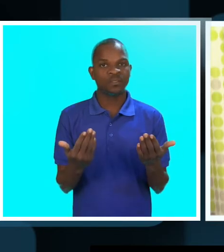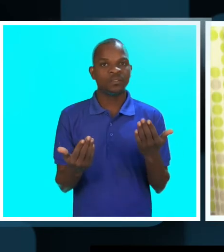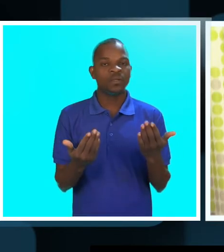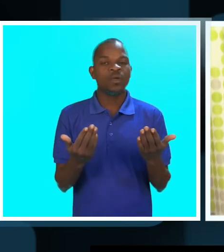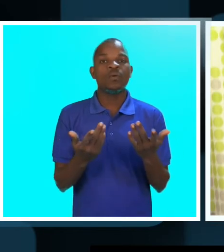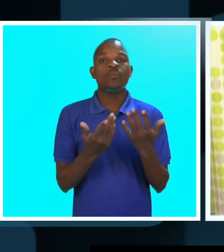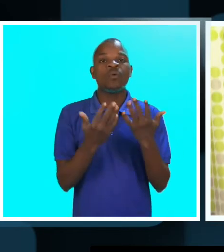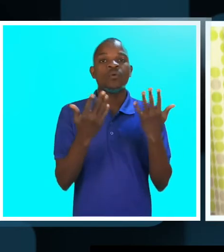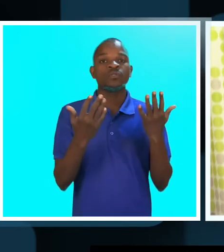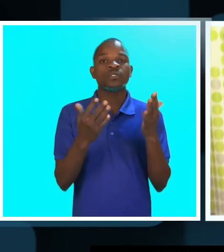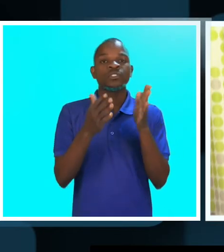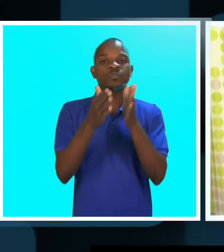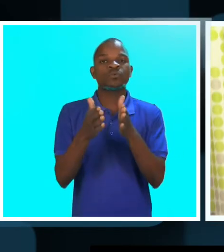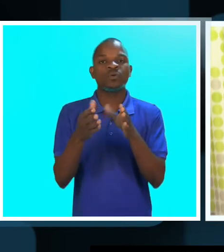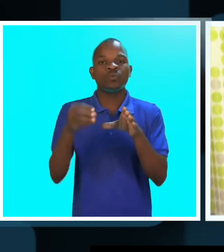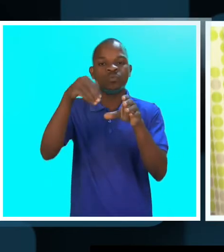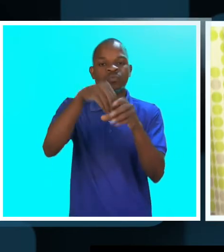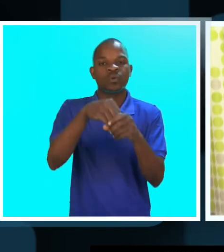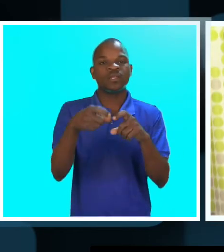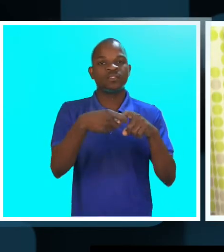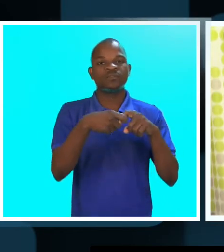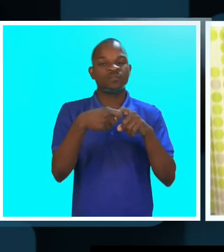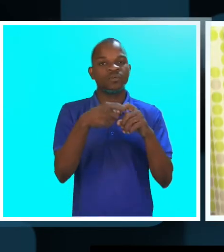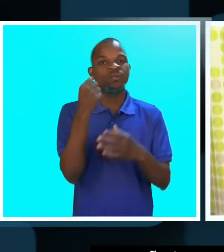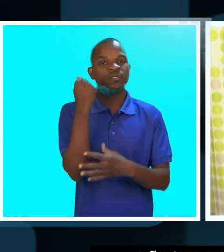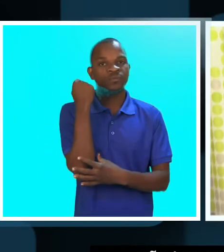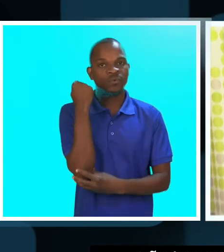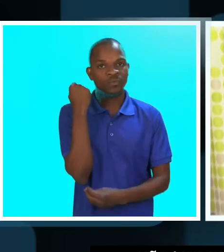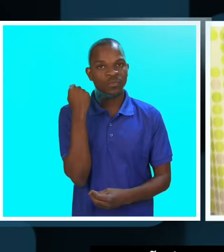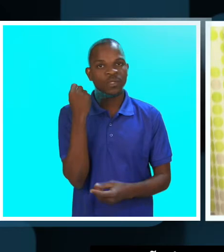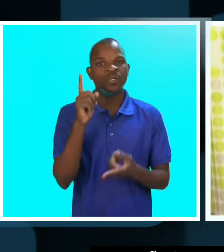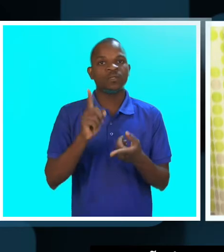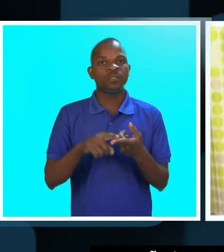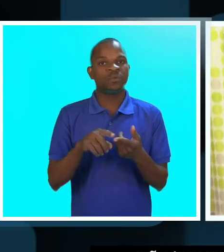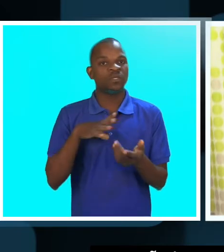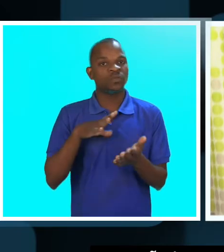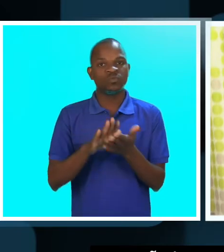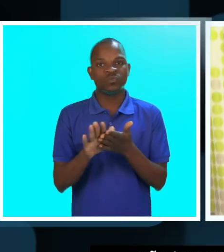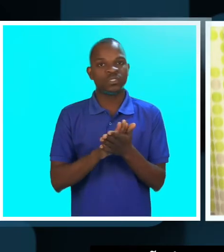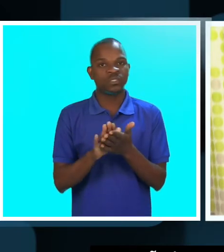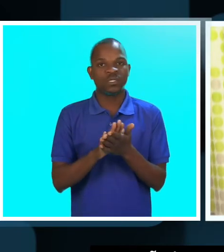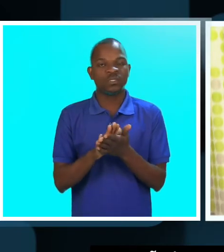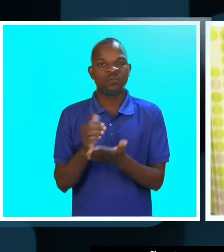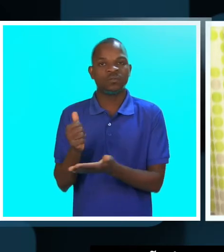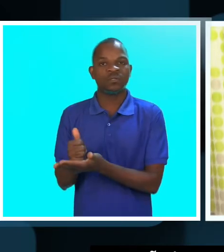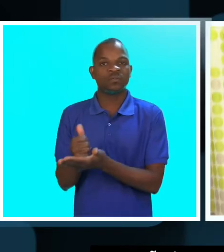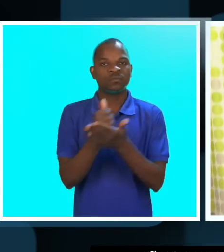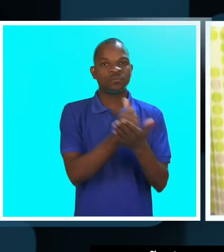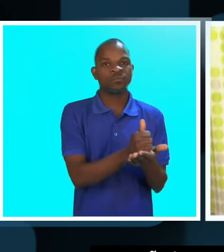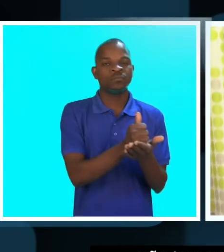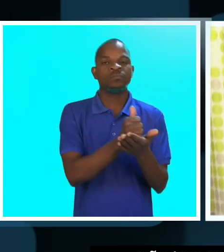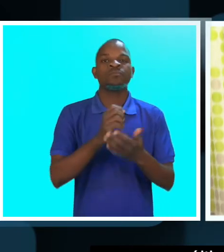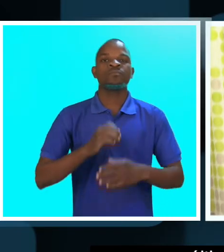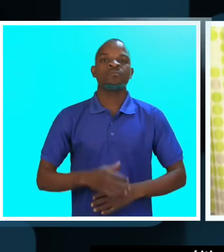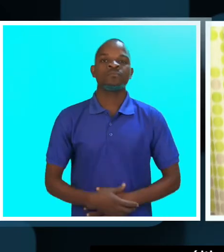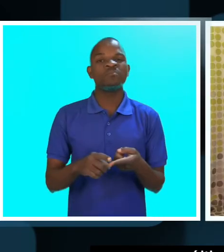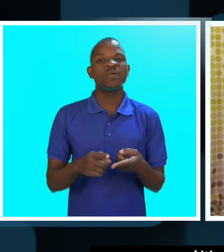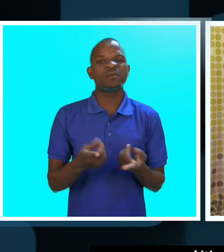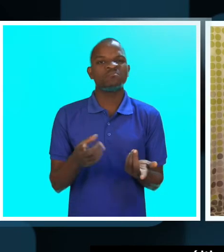a maioria parte provém de famílias pobres e não tem nenhum acompanhamento